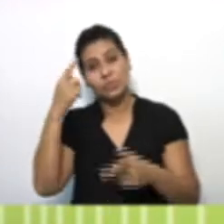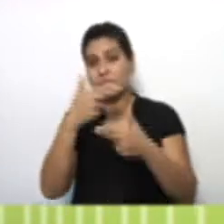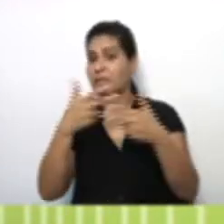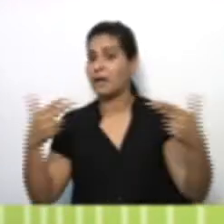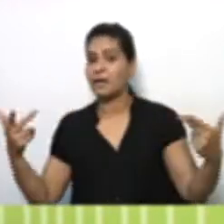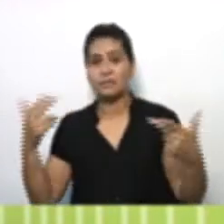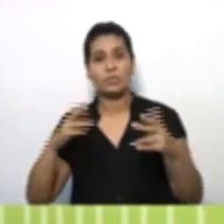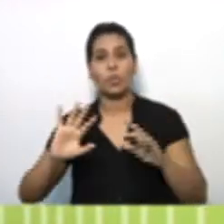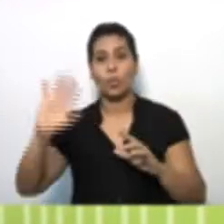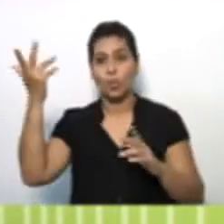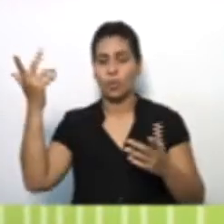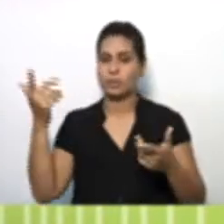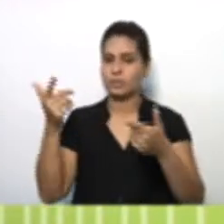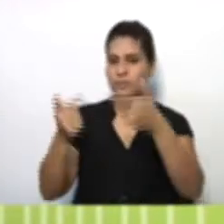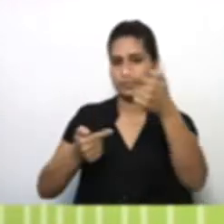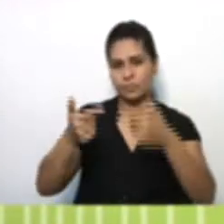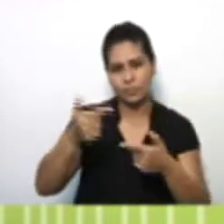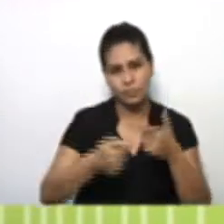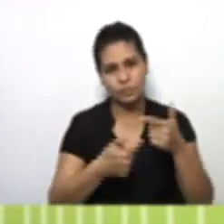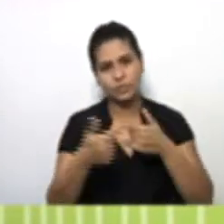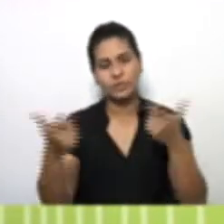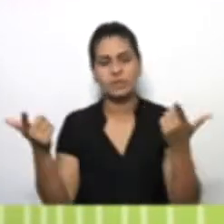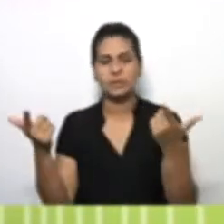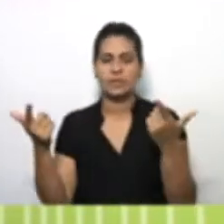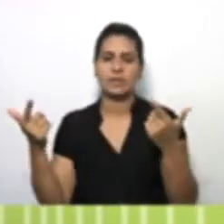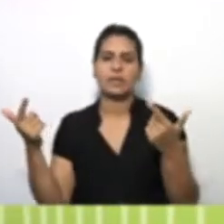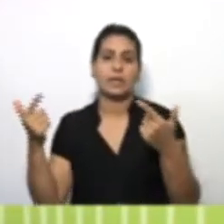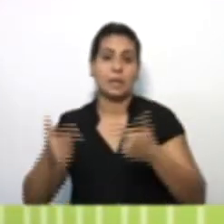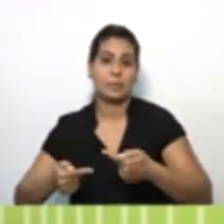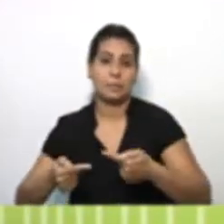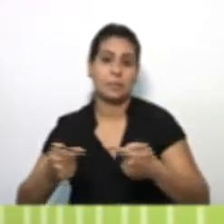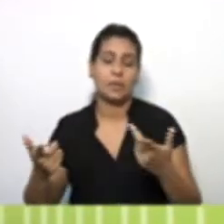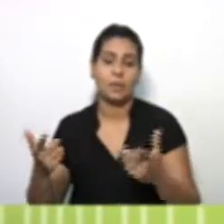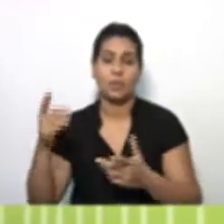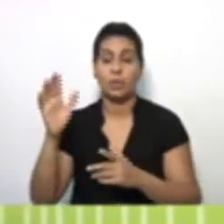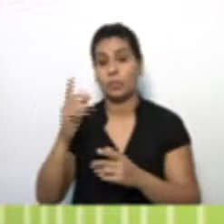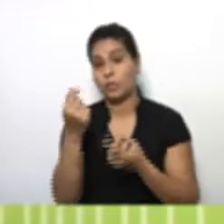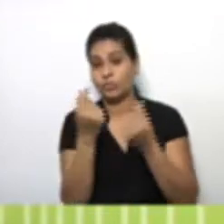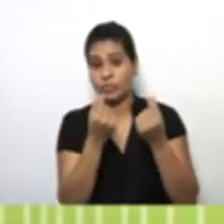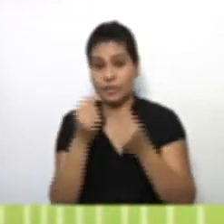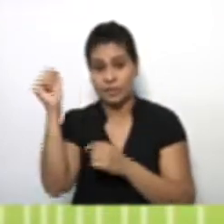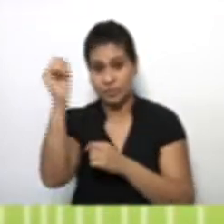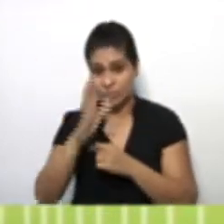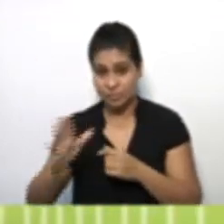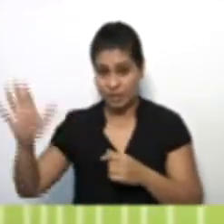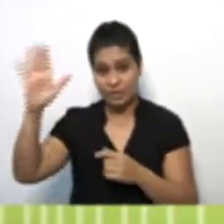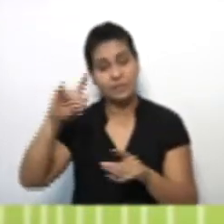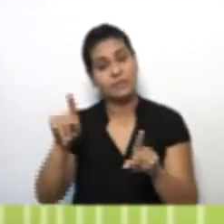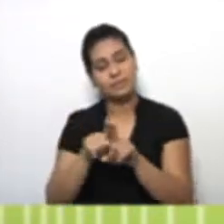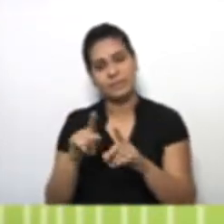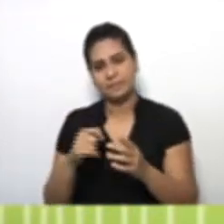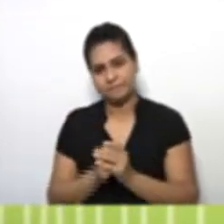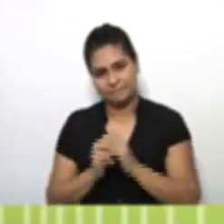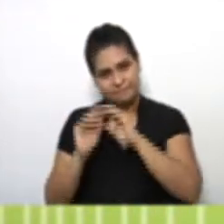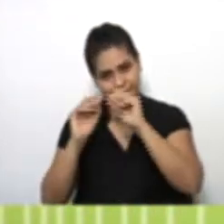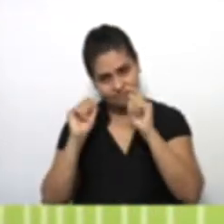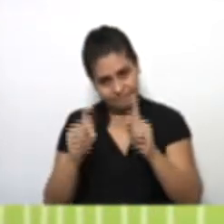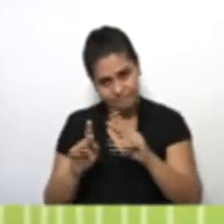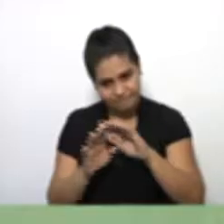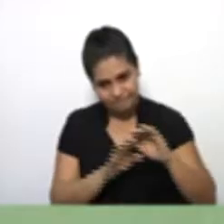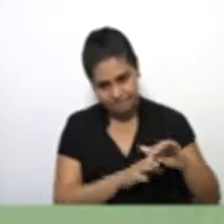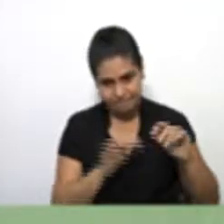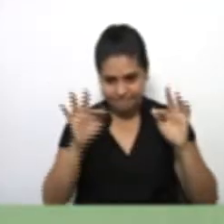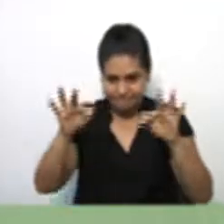que estão envolvidas, como concorrência, como a política, como a economia do país e tudo isso que está envolvido.